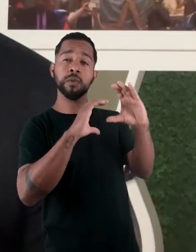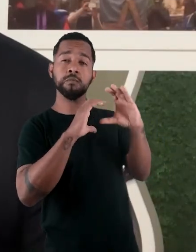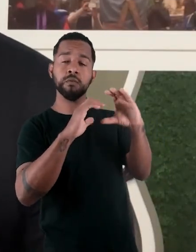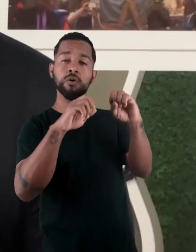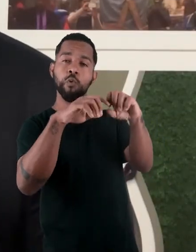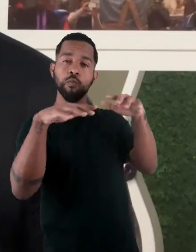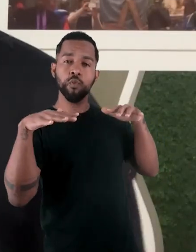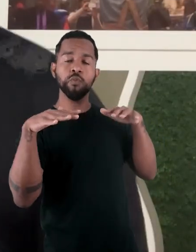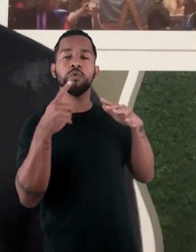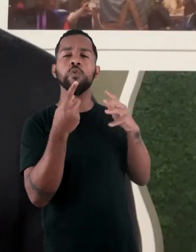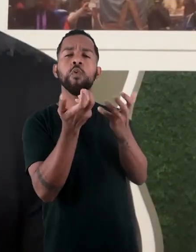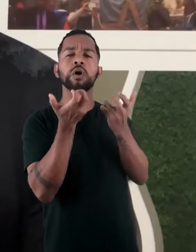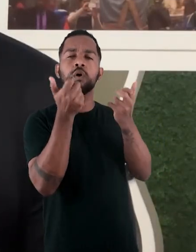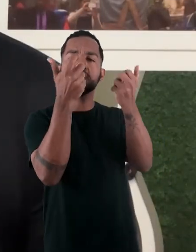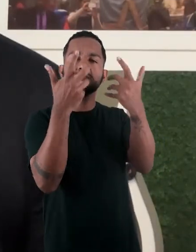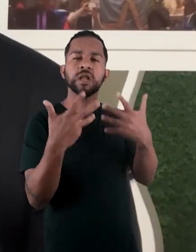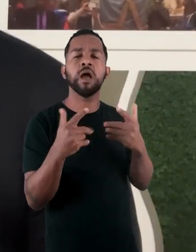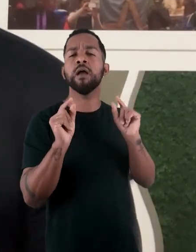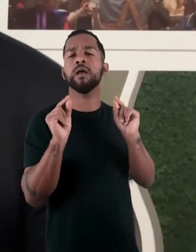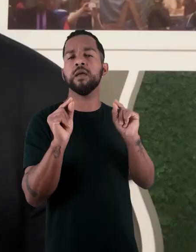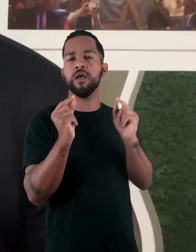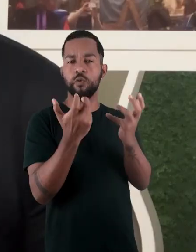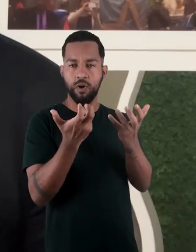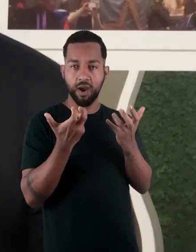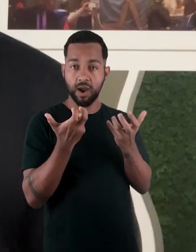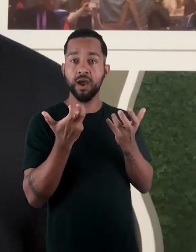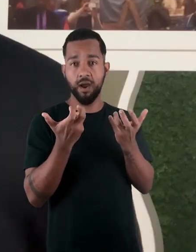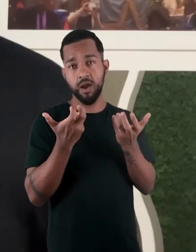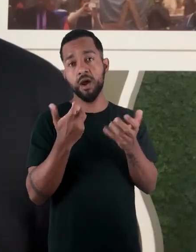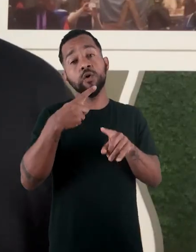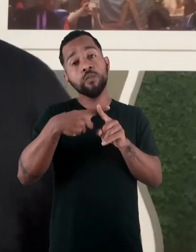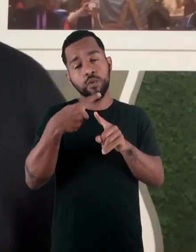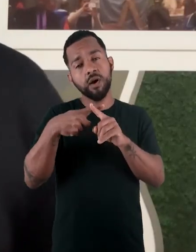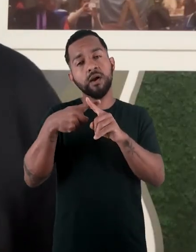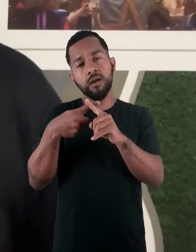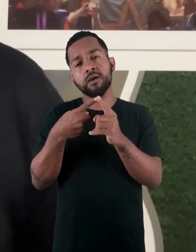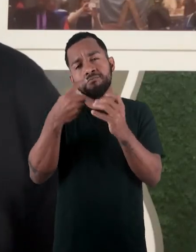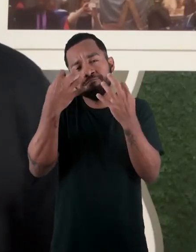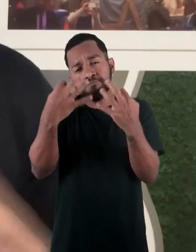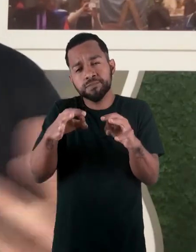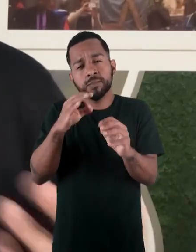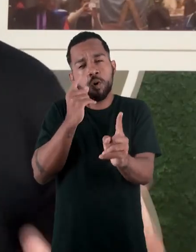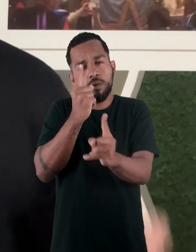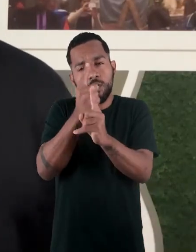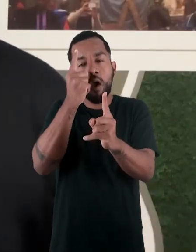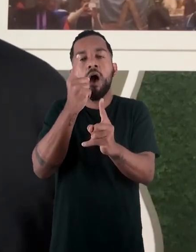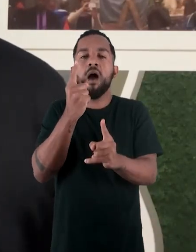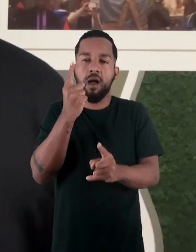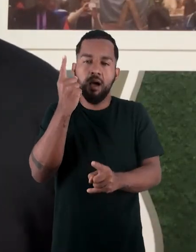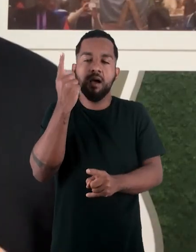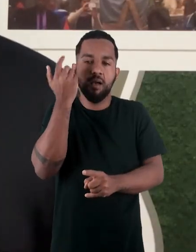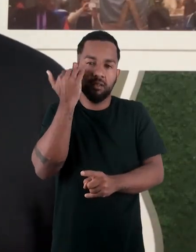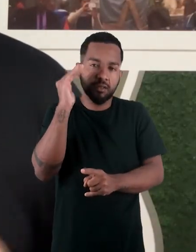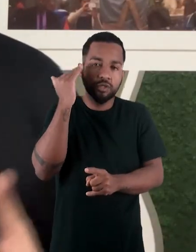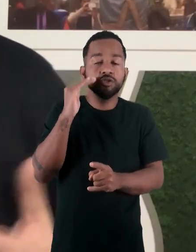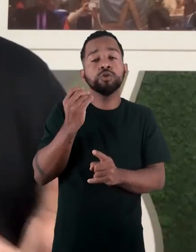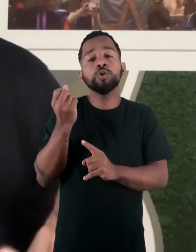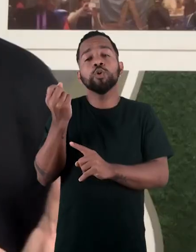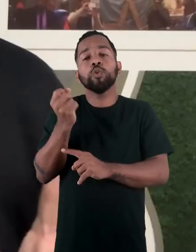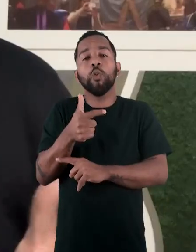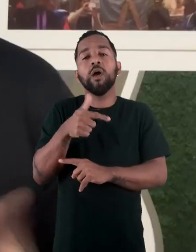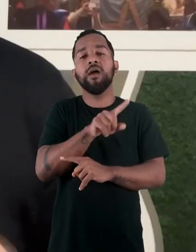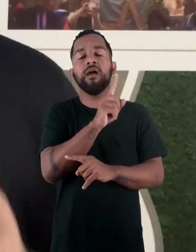entender o que eu quero falar, com quem eu quero falar e para que eu quero falar, para acessar isso de fato, do que eu ter um desenho de fala, uma